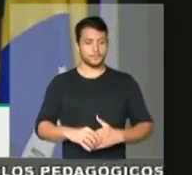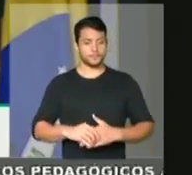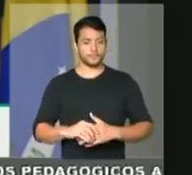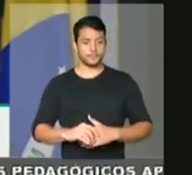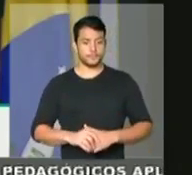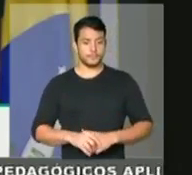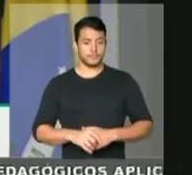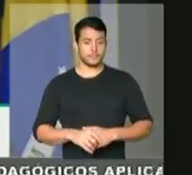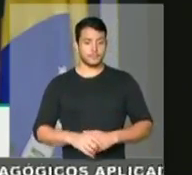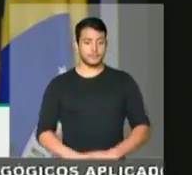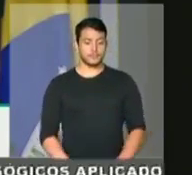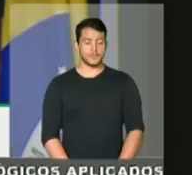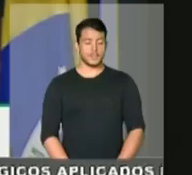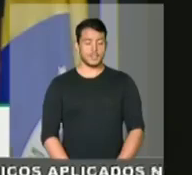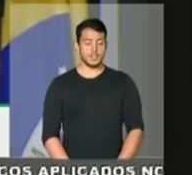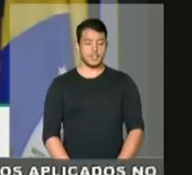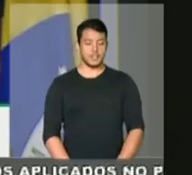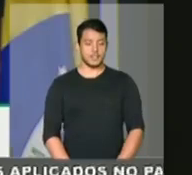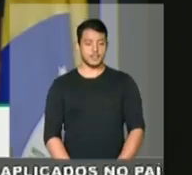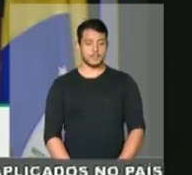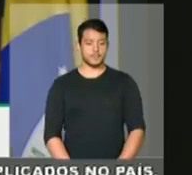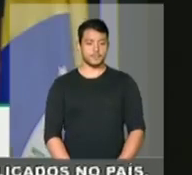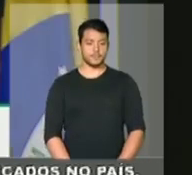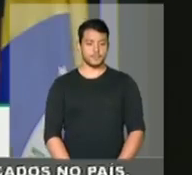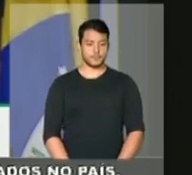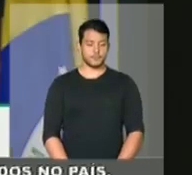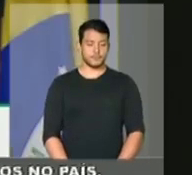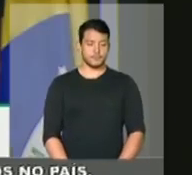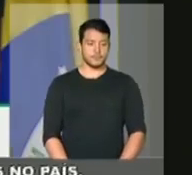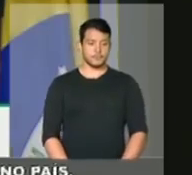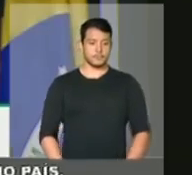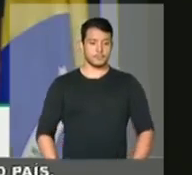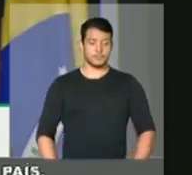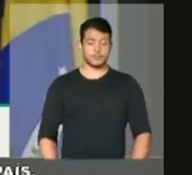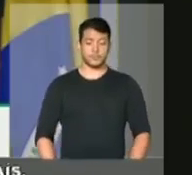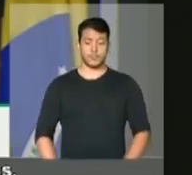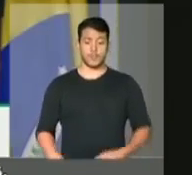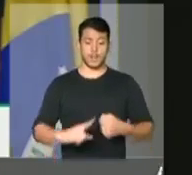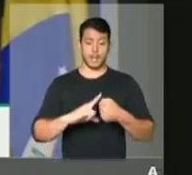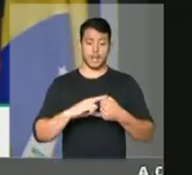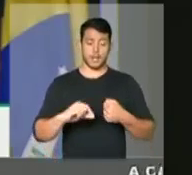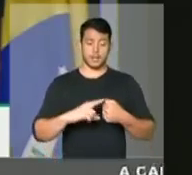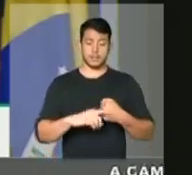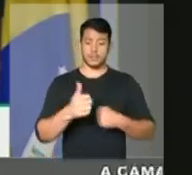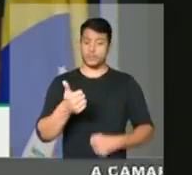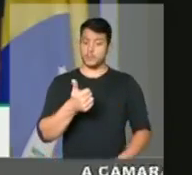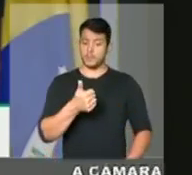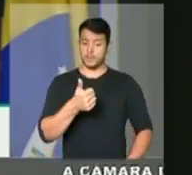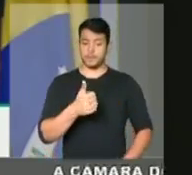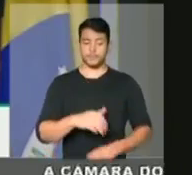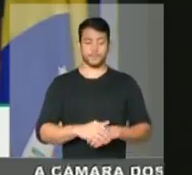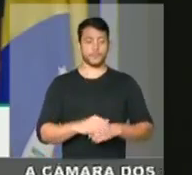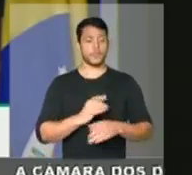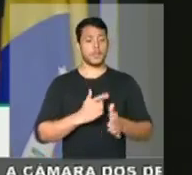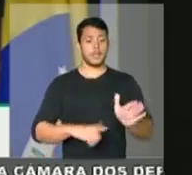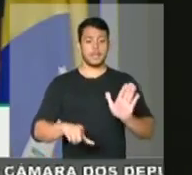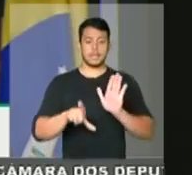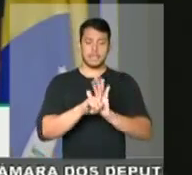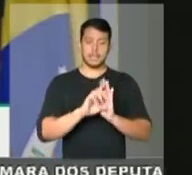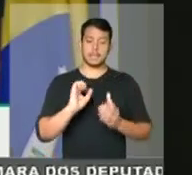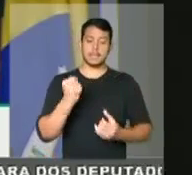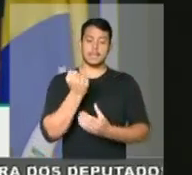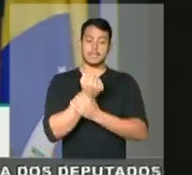Ao substitutivo agora. O Congresso Nacional decreta, artigo 1º, esta lei assegura o direito